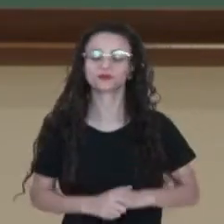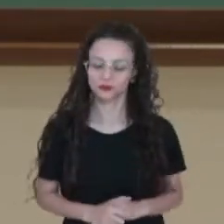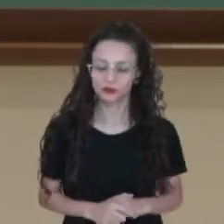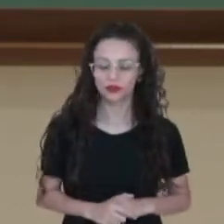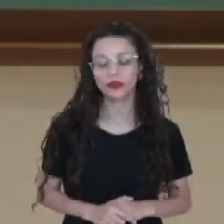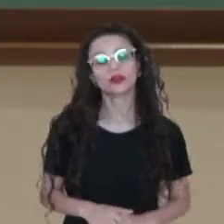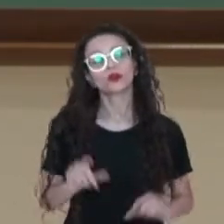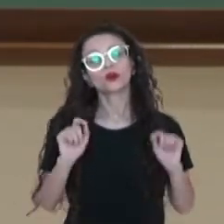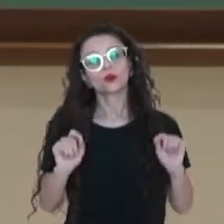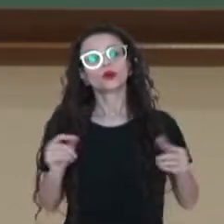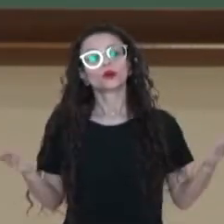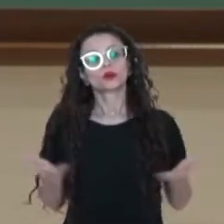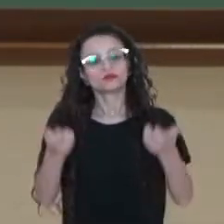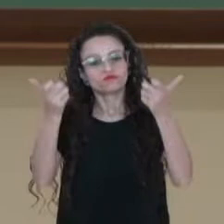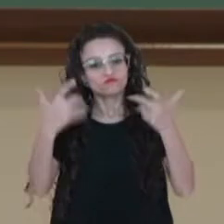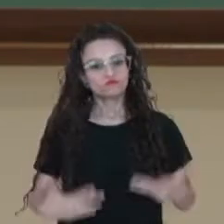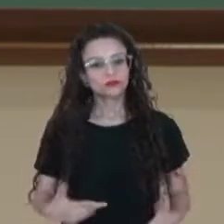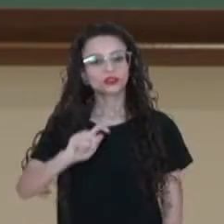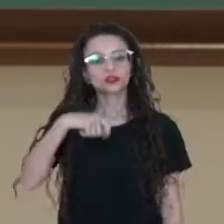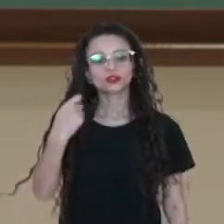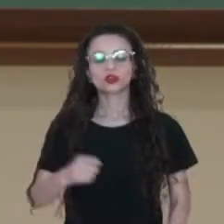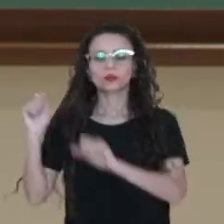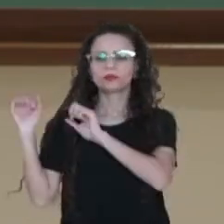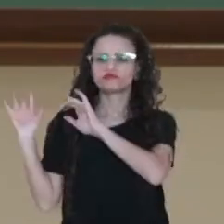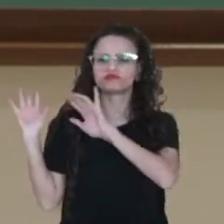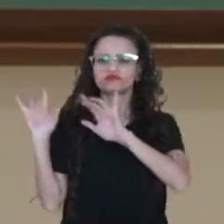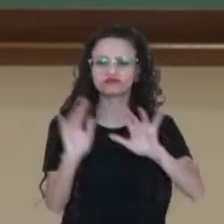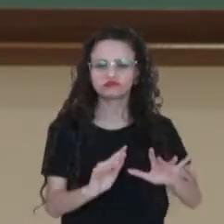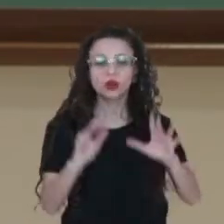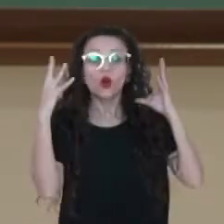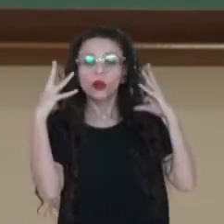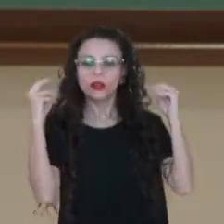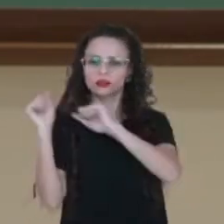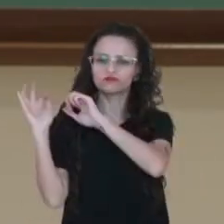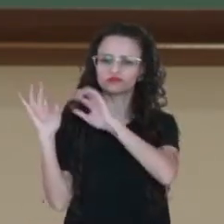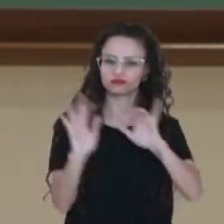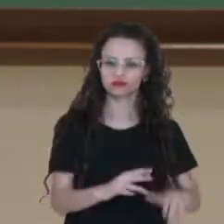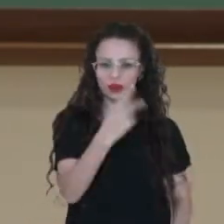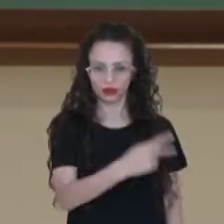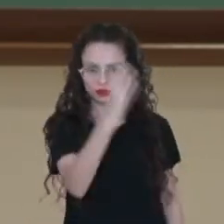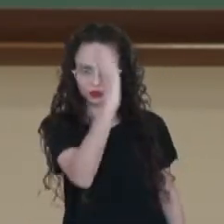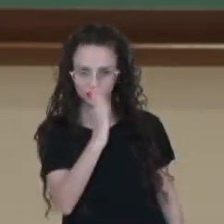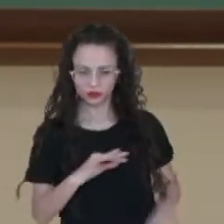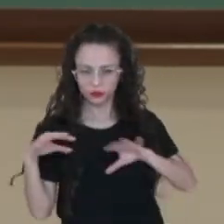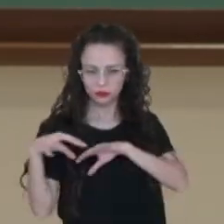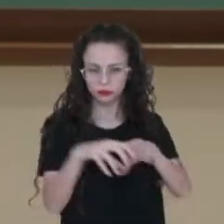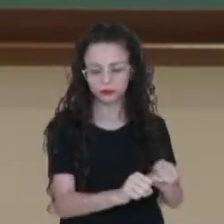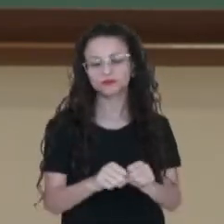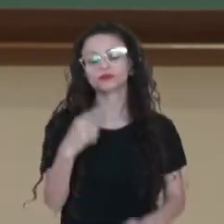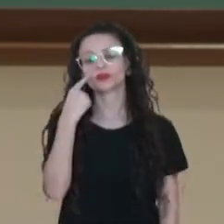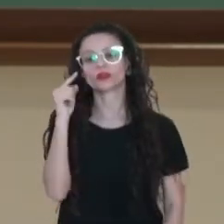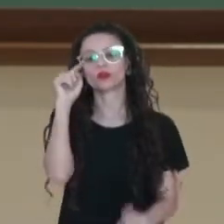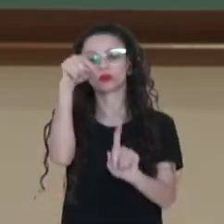E hoje nós vamos falar sobre a invasão holandesa no Brasil, ok? Vamos ver o objetivo dessa aula?